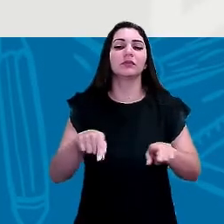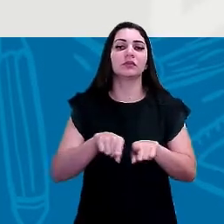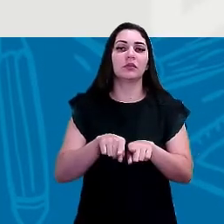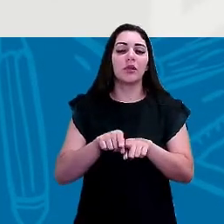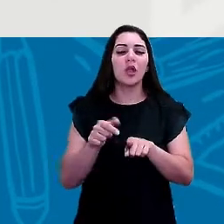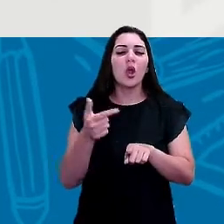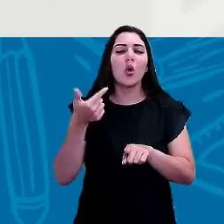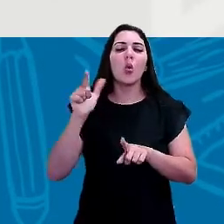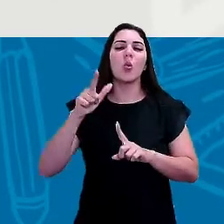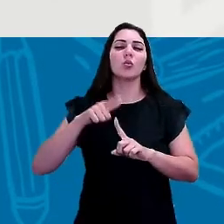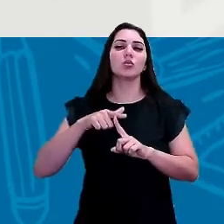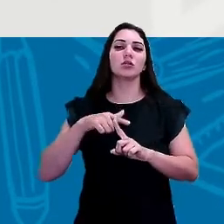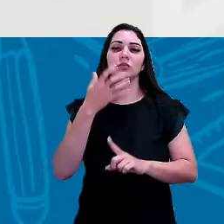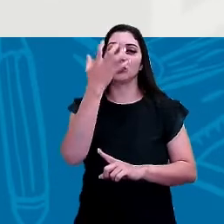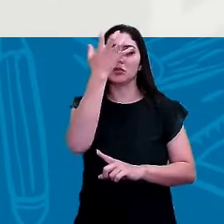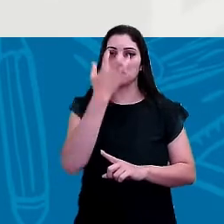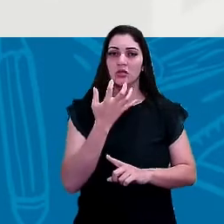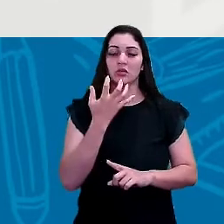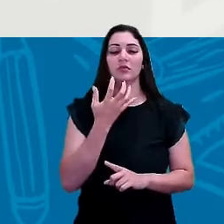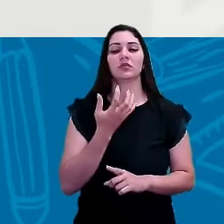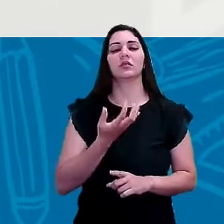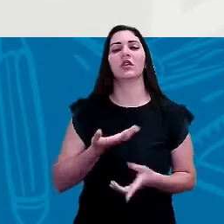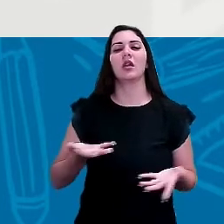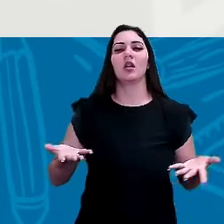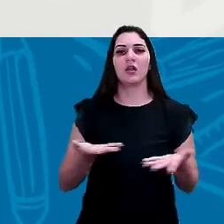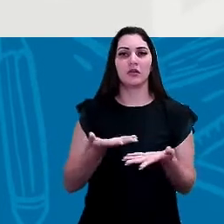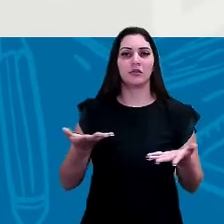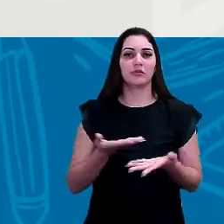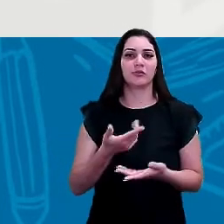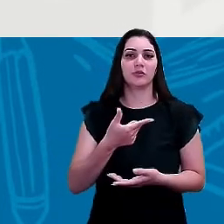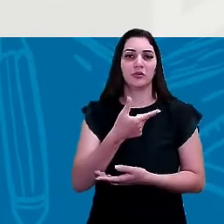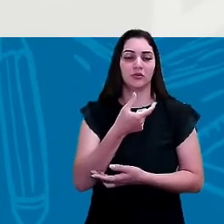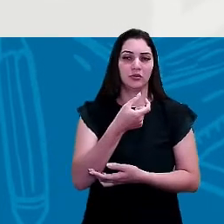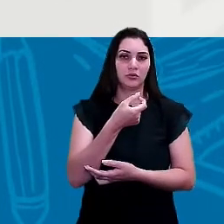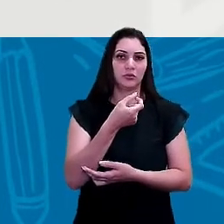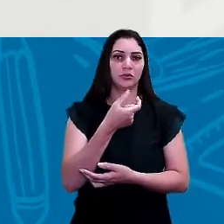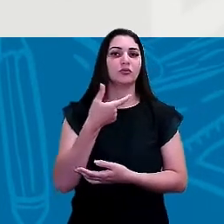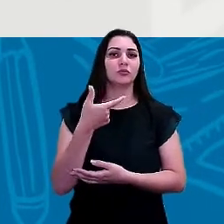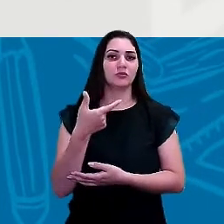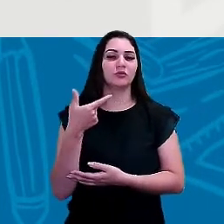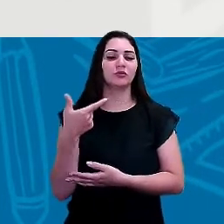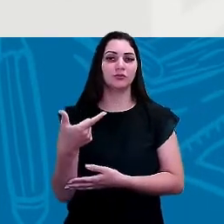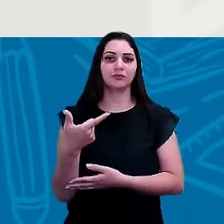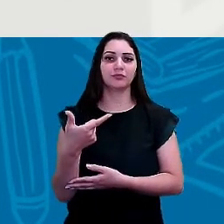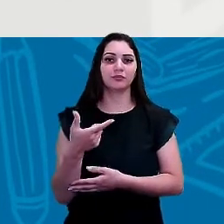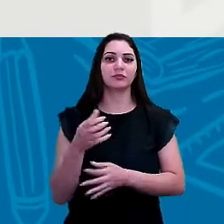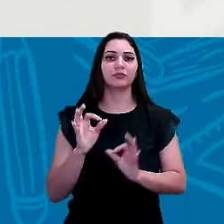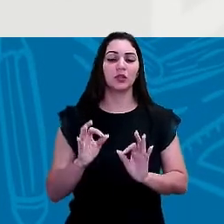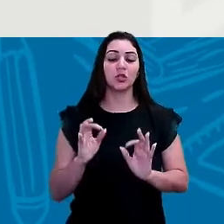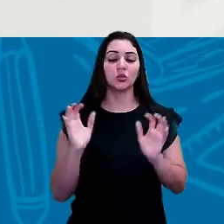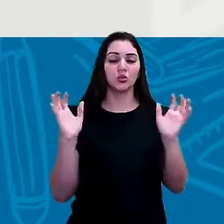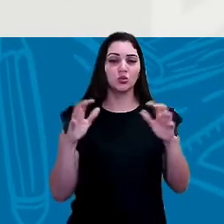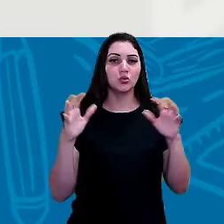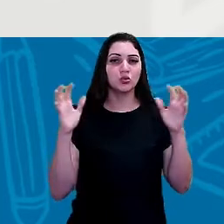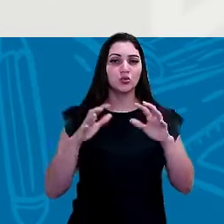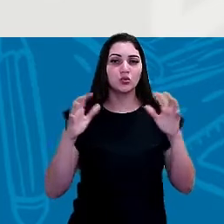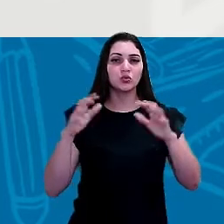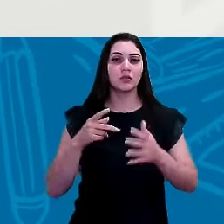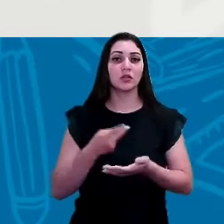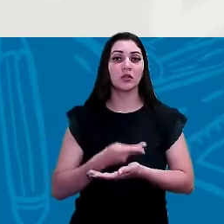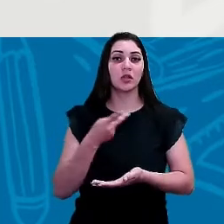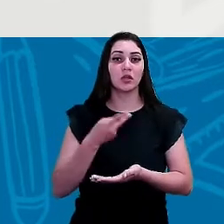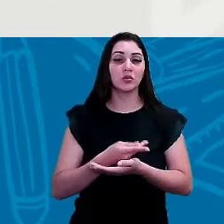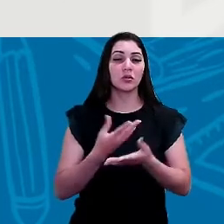muito sério. Nós passamos, né, agora no período de 2022, né, período de chuvas que aconteceu